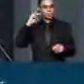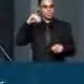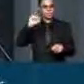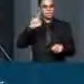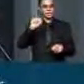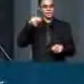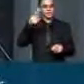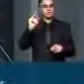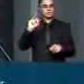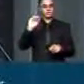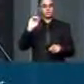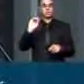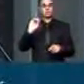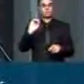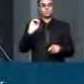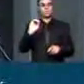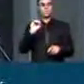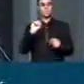área